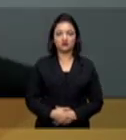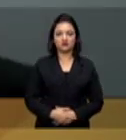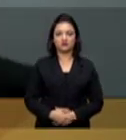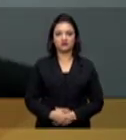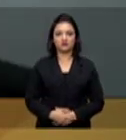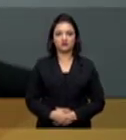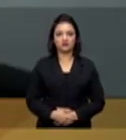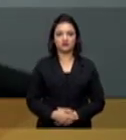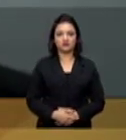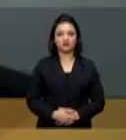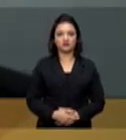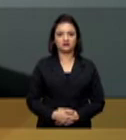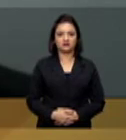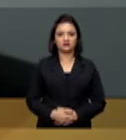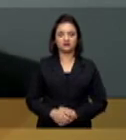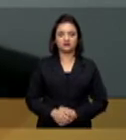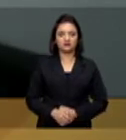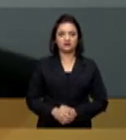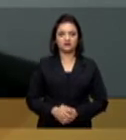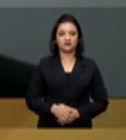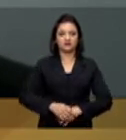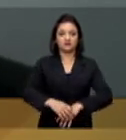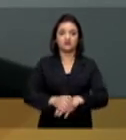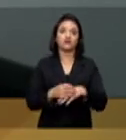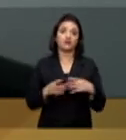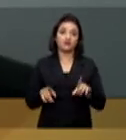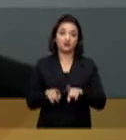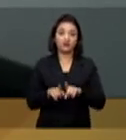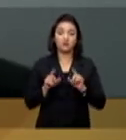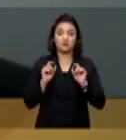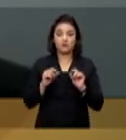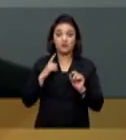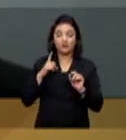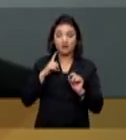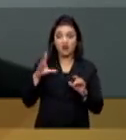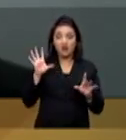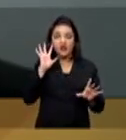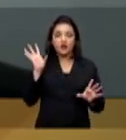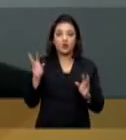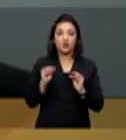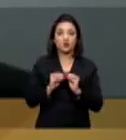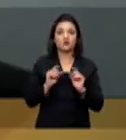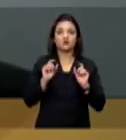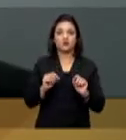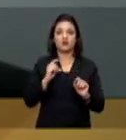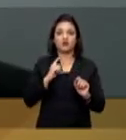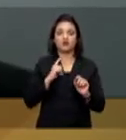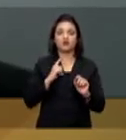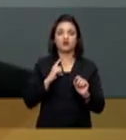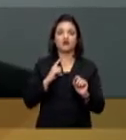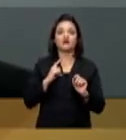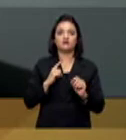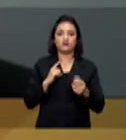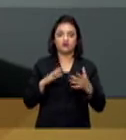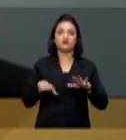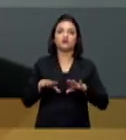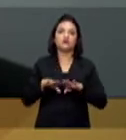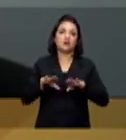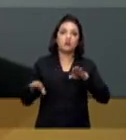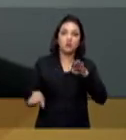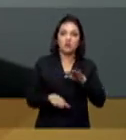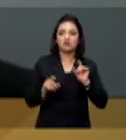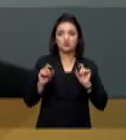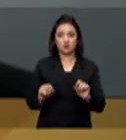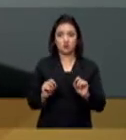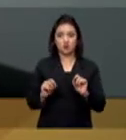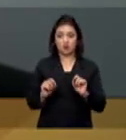É impossível como não chegar à conclusão de que há manifesta desproporcionalidade entre o delito descrito e a pena a ser aplicada, considerando